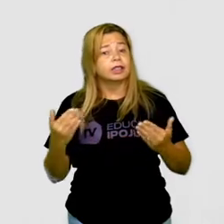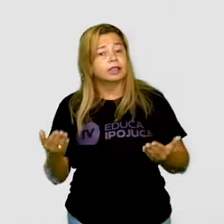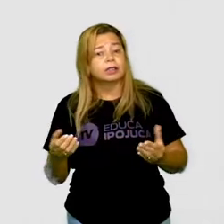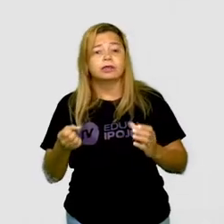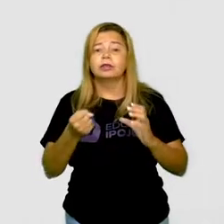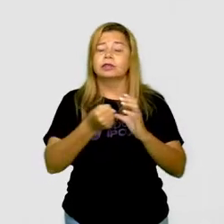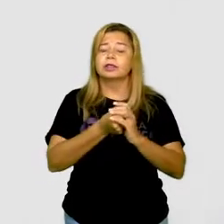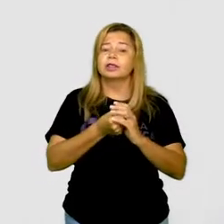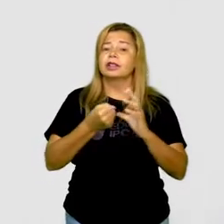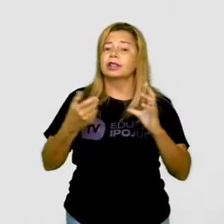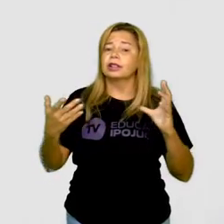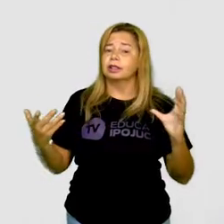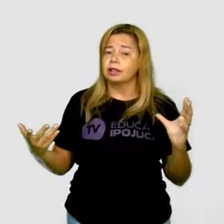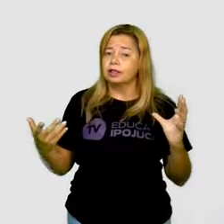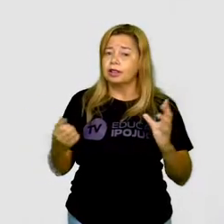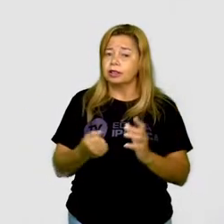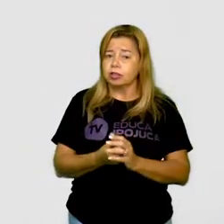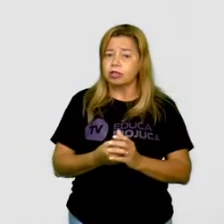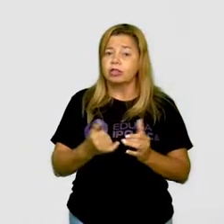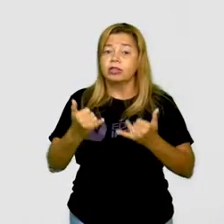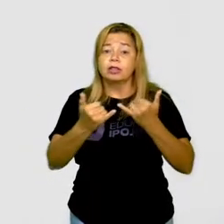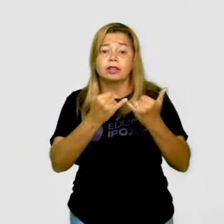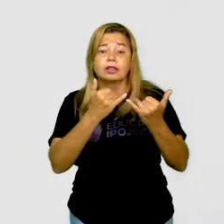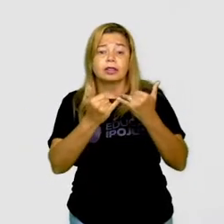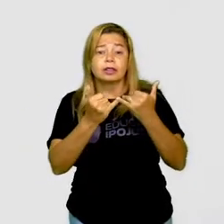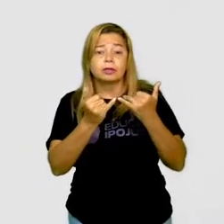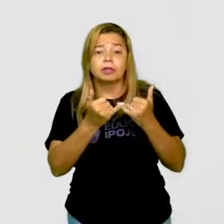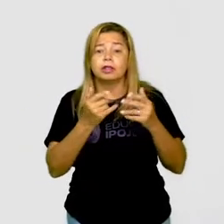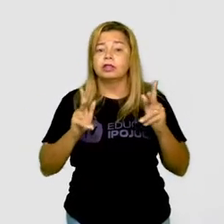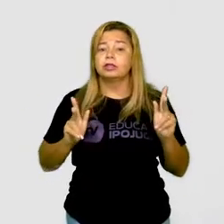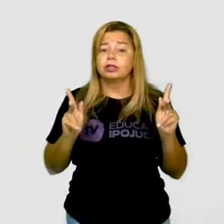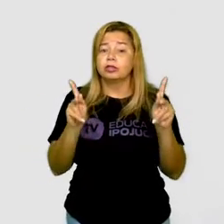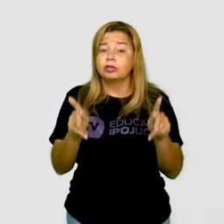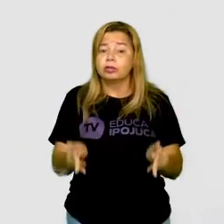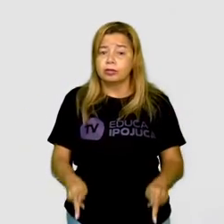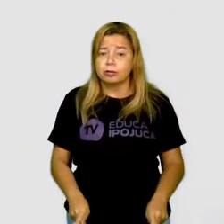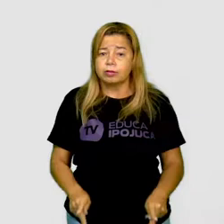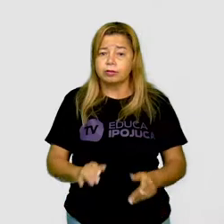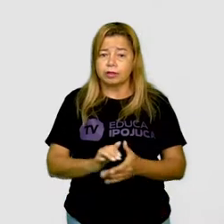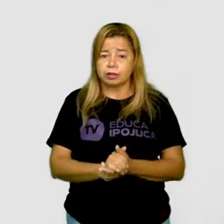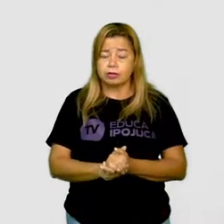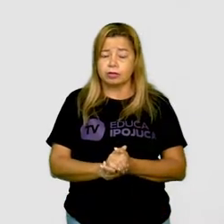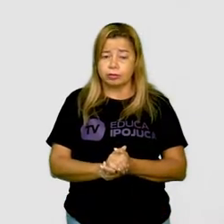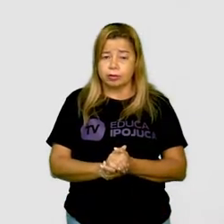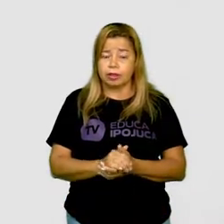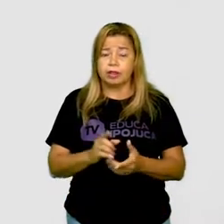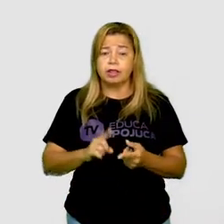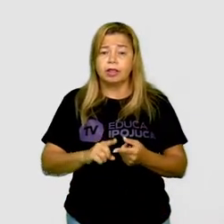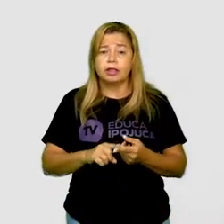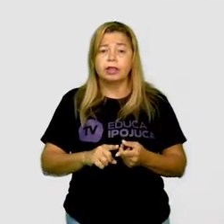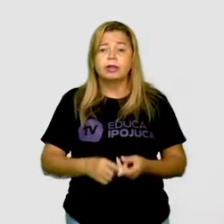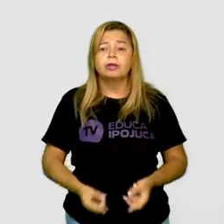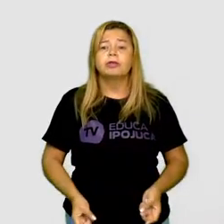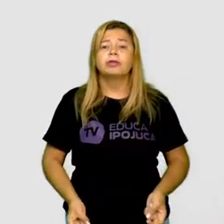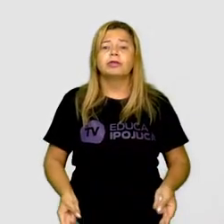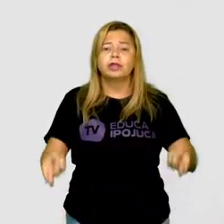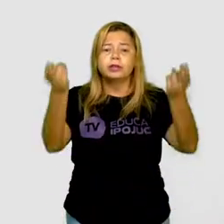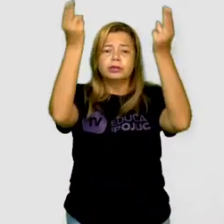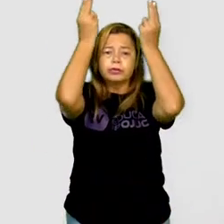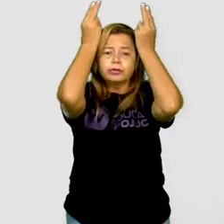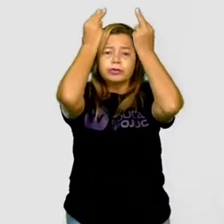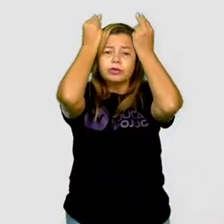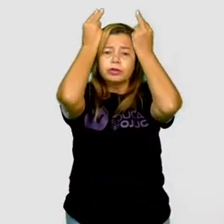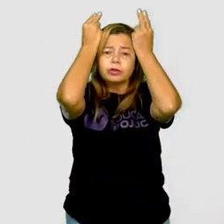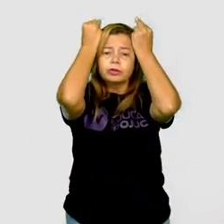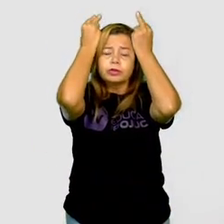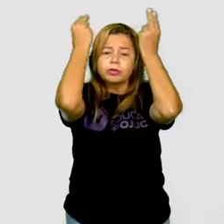são também, né, dos seres humanos. Vamos ver aqui esse outro desenho. E o coelho? Que características o coelho tem